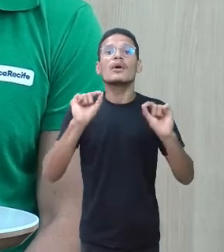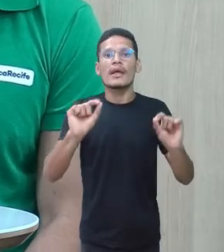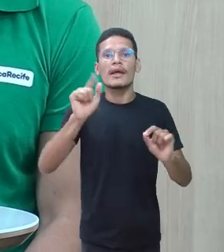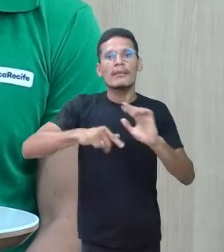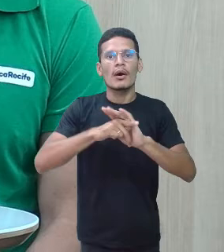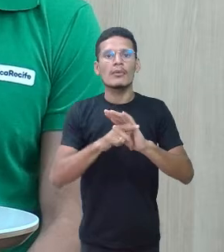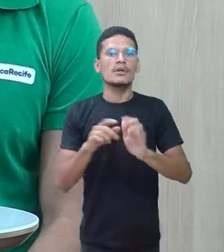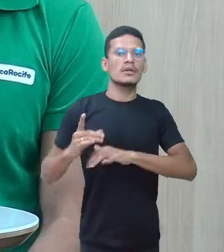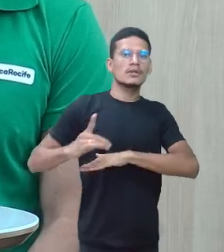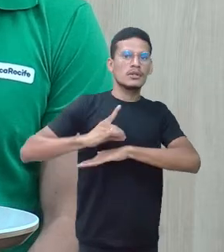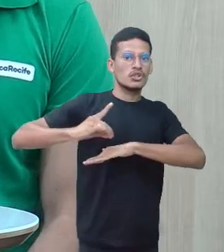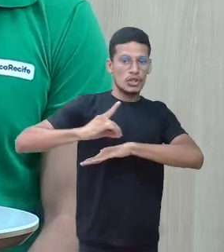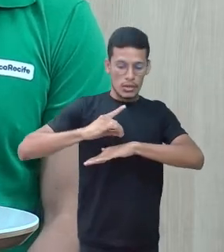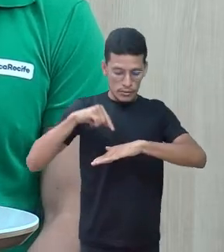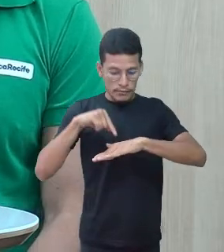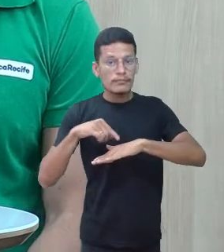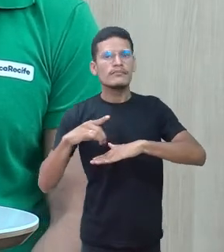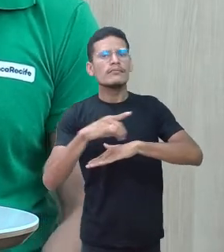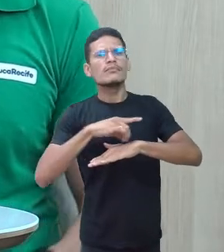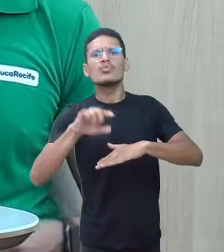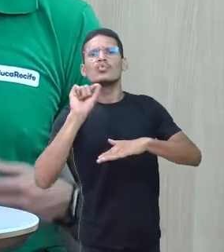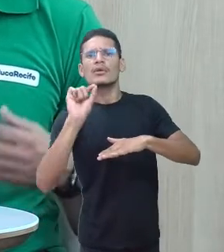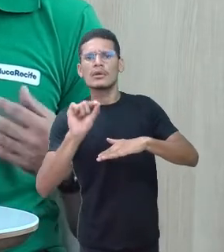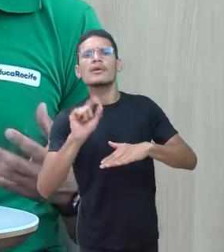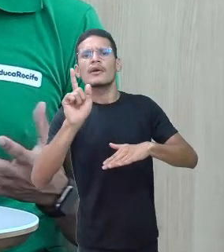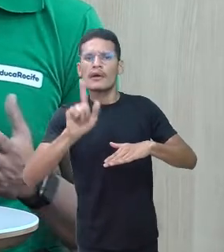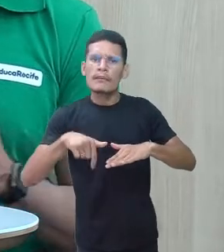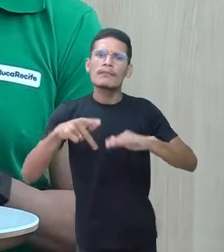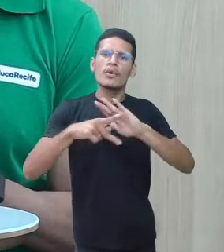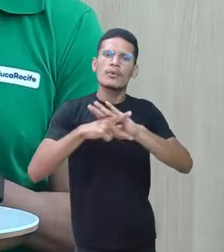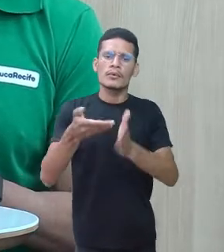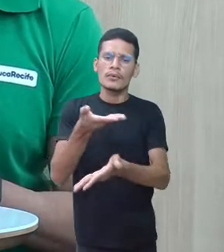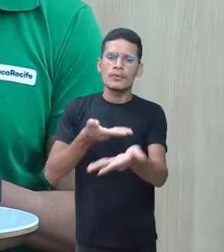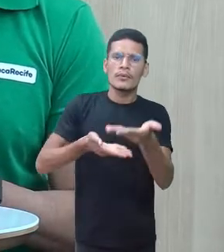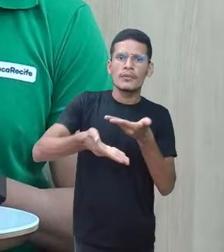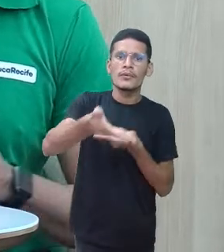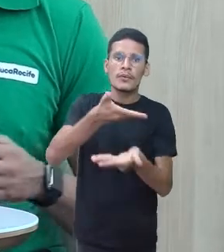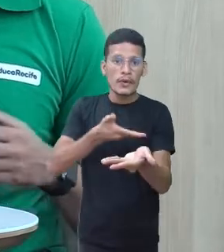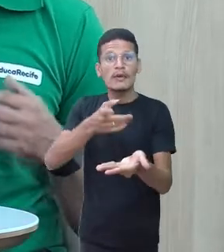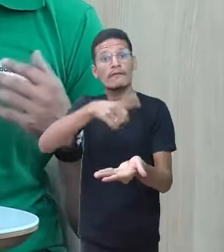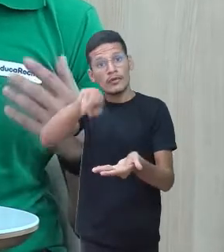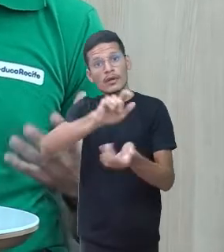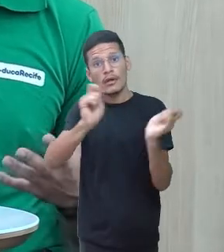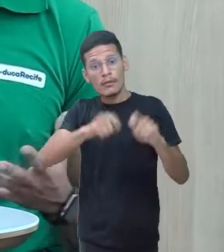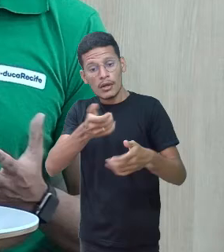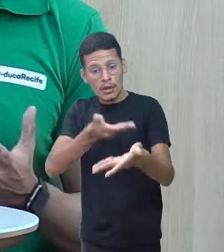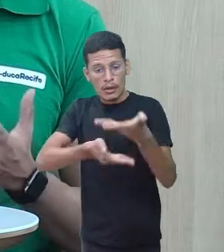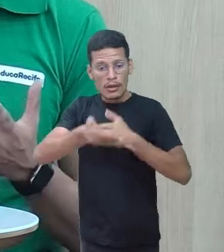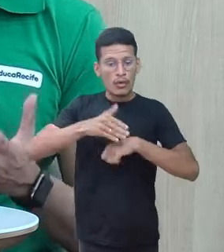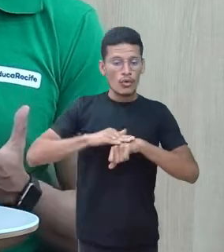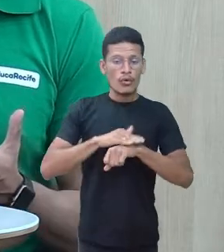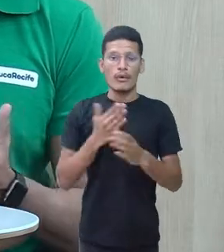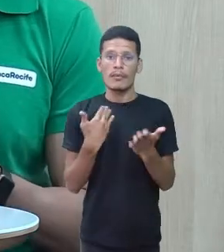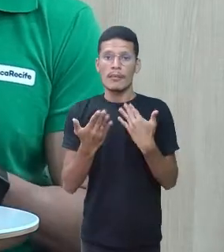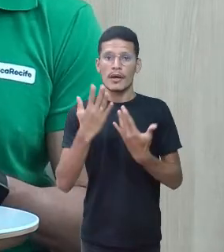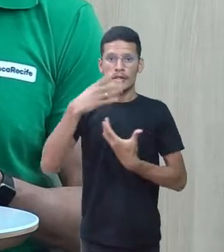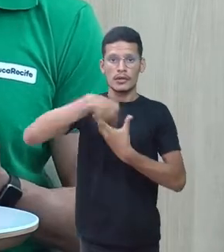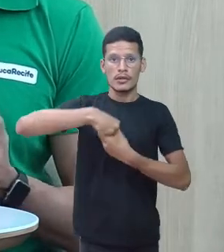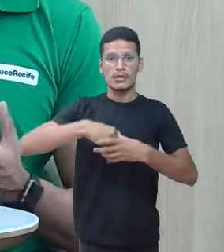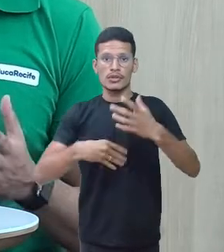aula digital, né? E para você interagir aqui com a gente, para você conversar conosco aqui através do